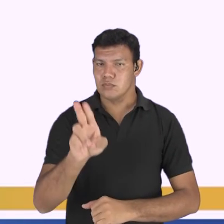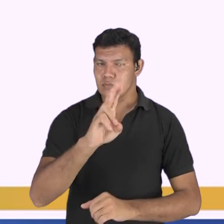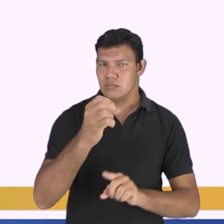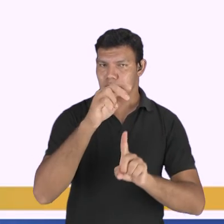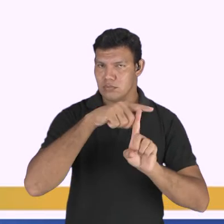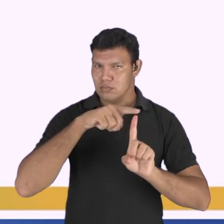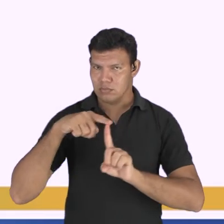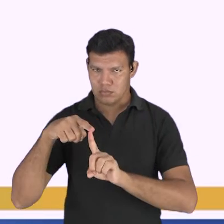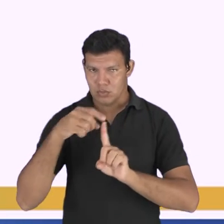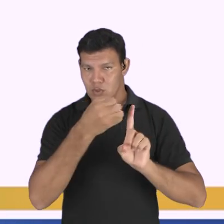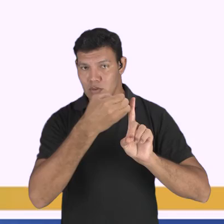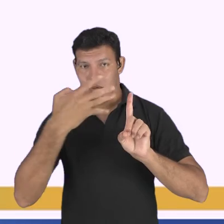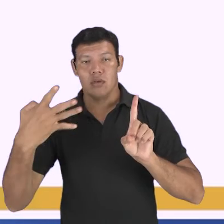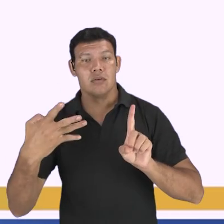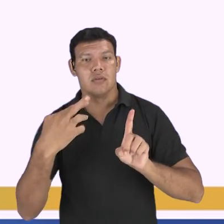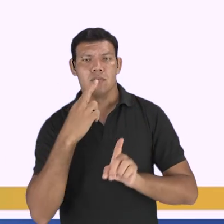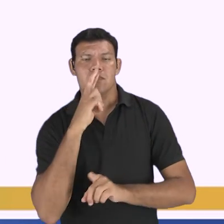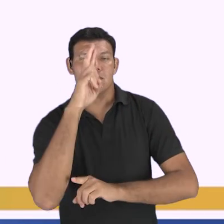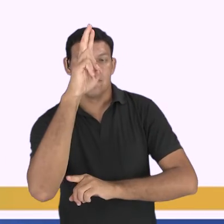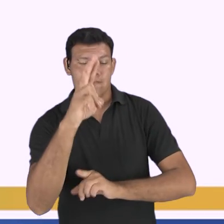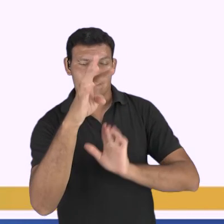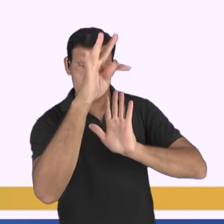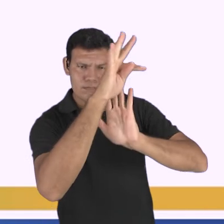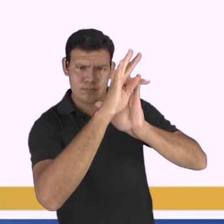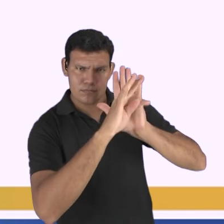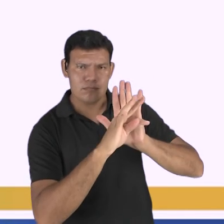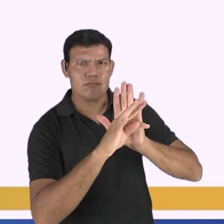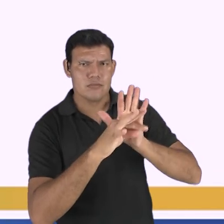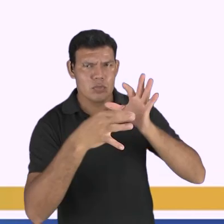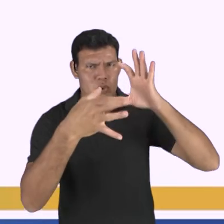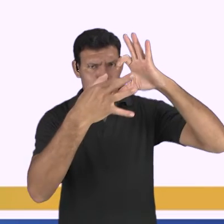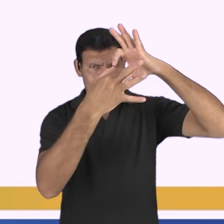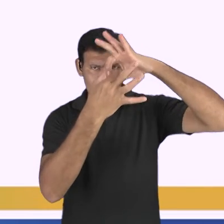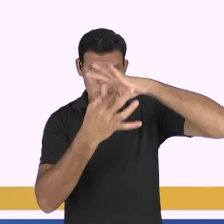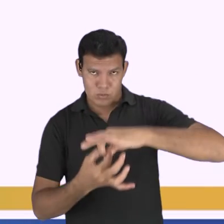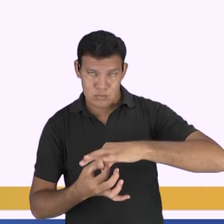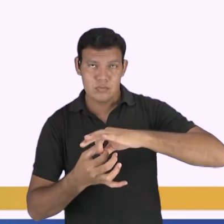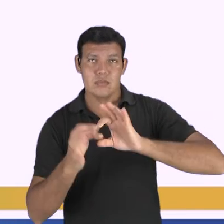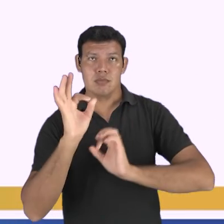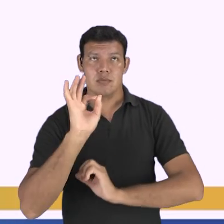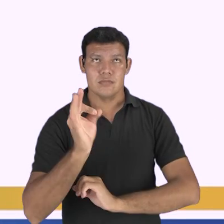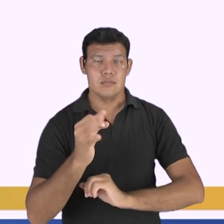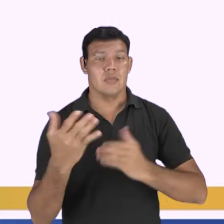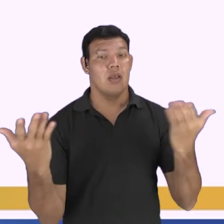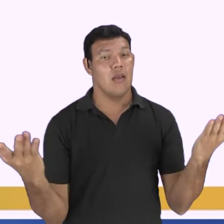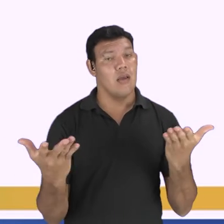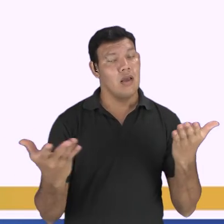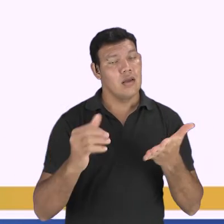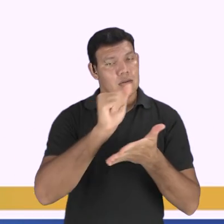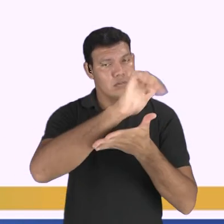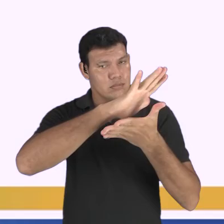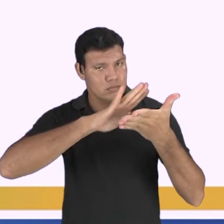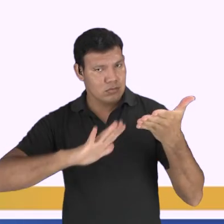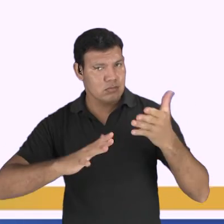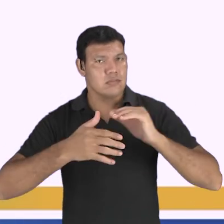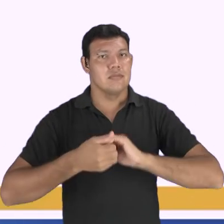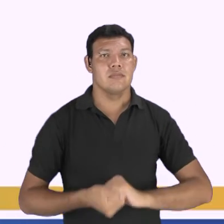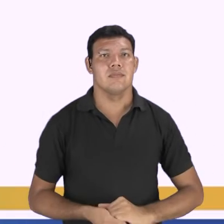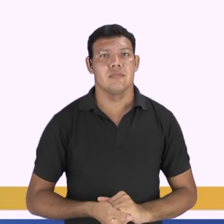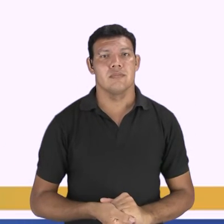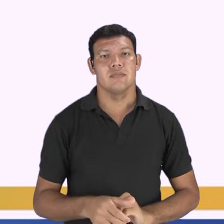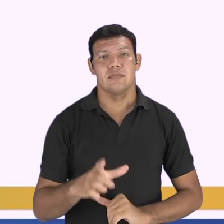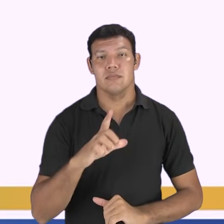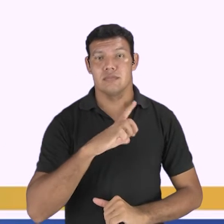argumentativos vai resultar em o quê? Um texto mais coeso, tá certo? Vamos aqui para o nosso exercitando. Então,